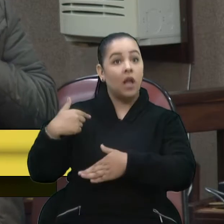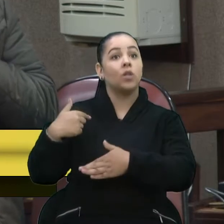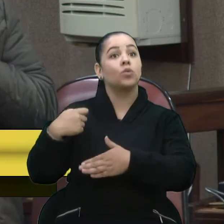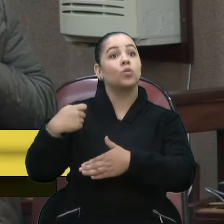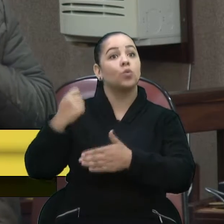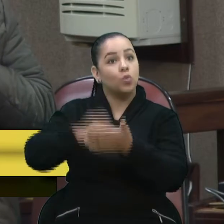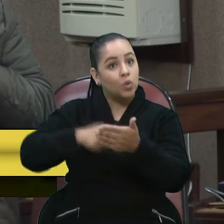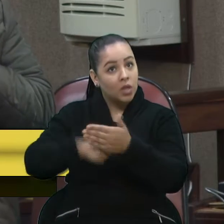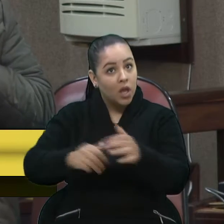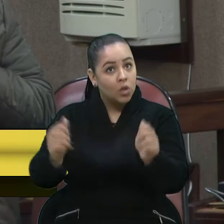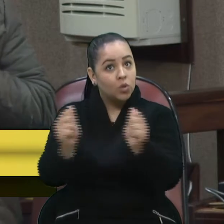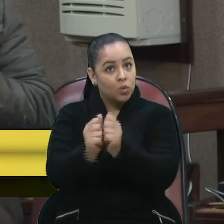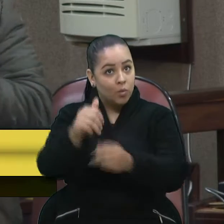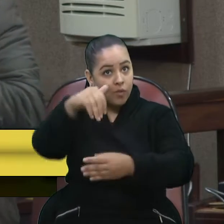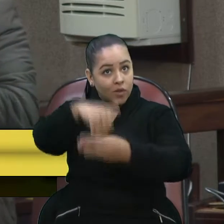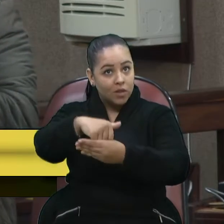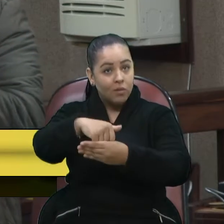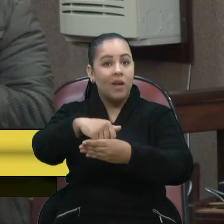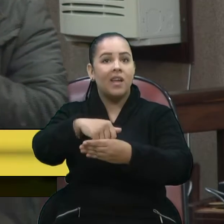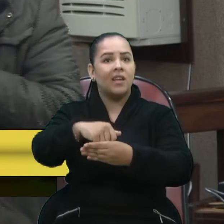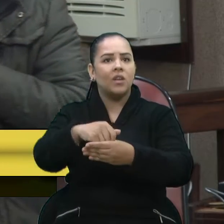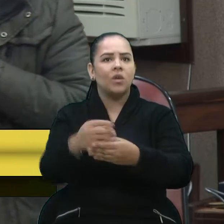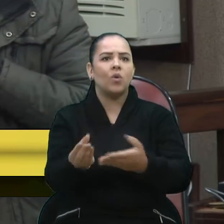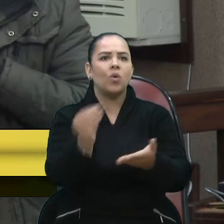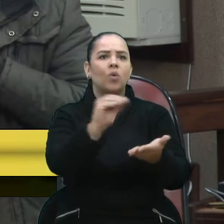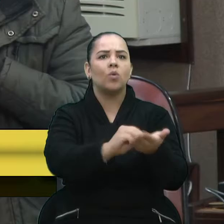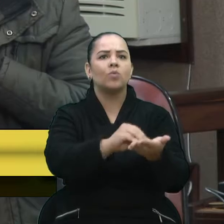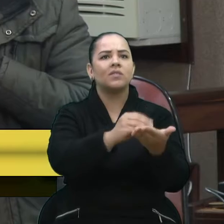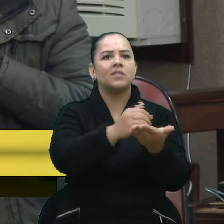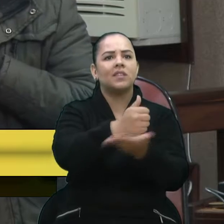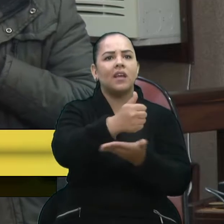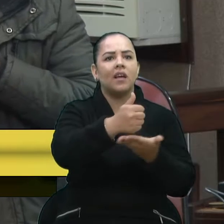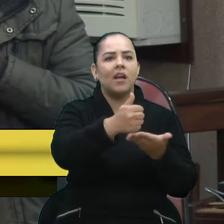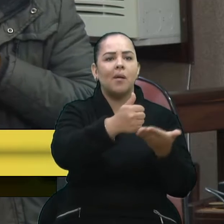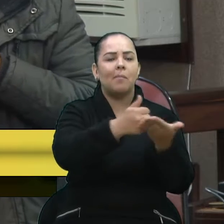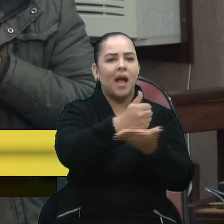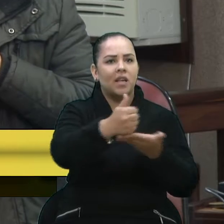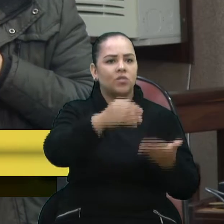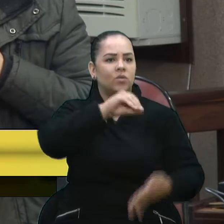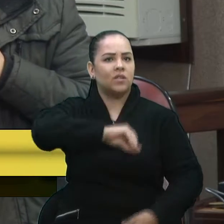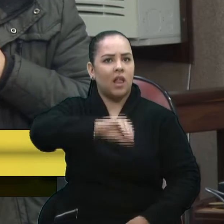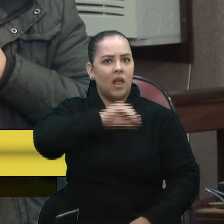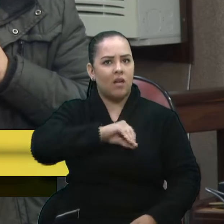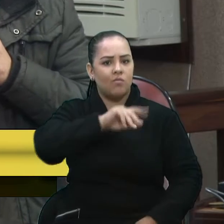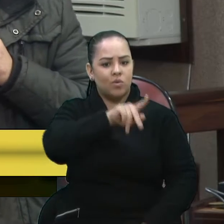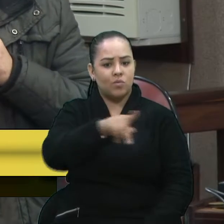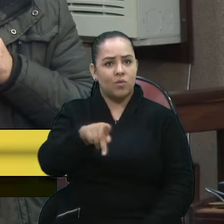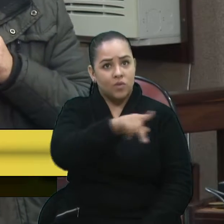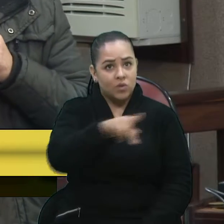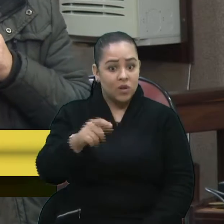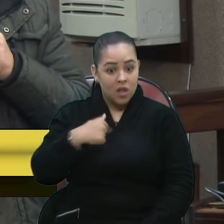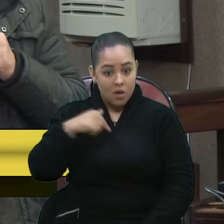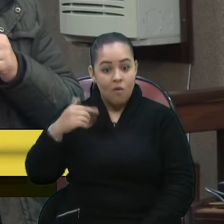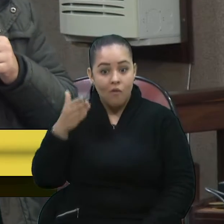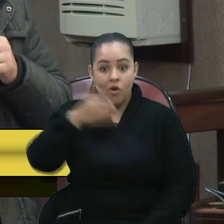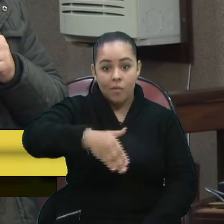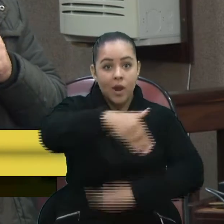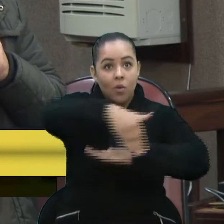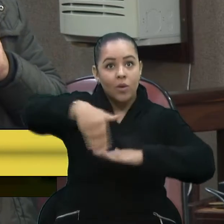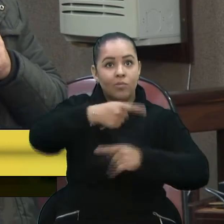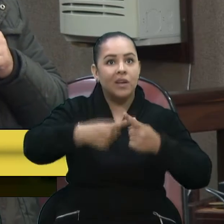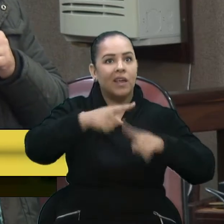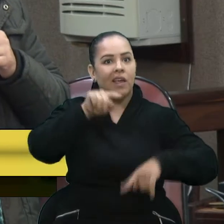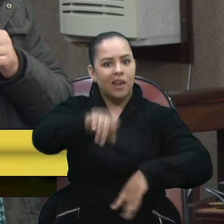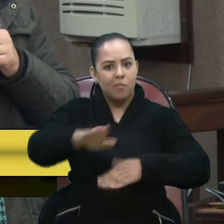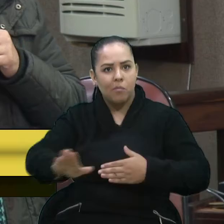Porque ele era ministro da Educação e ele botou o piso nacional dos professores. Eu fui para a rua. Por quê? Porque ele prometeu na campanha